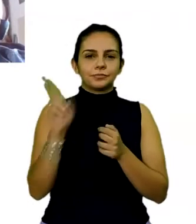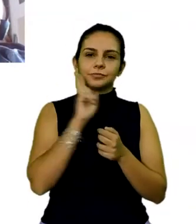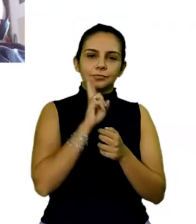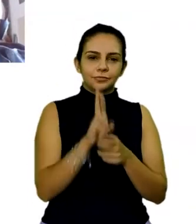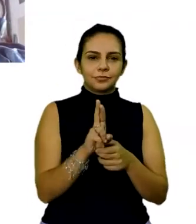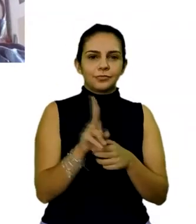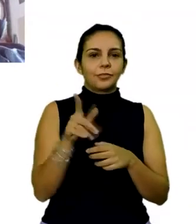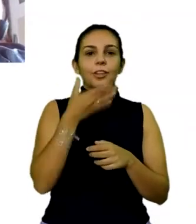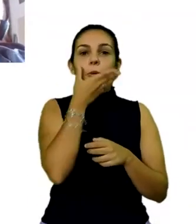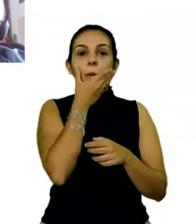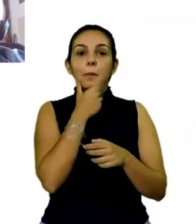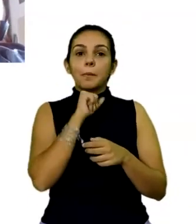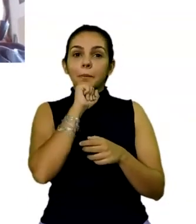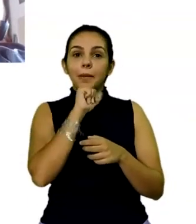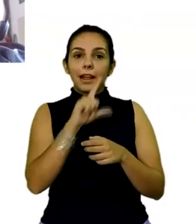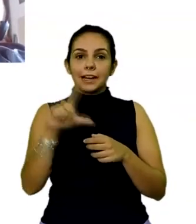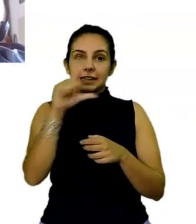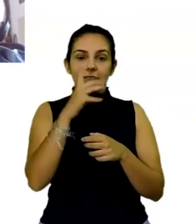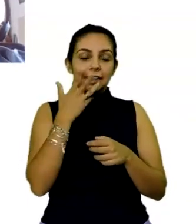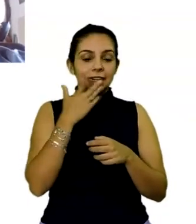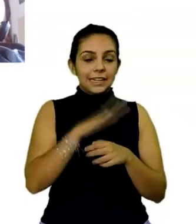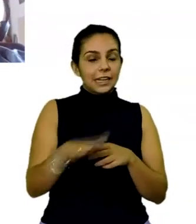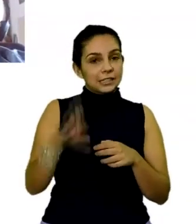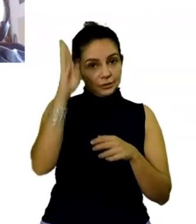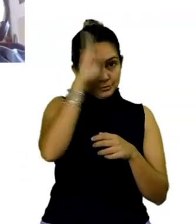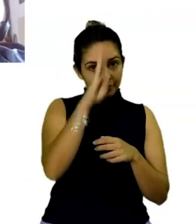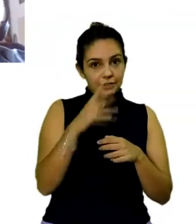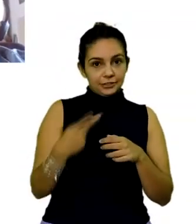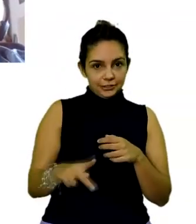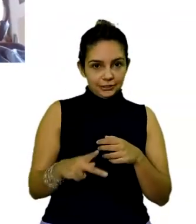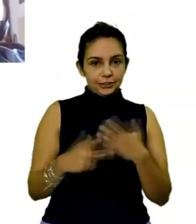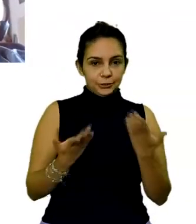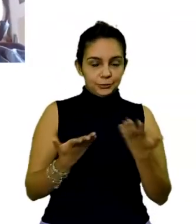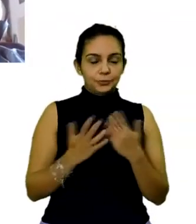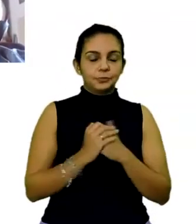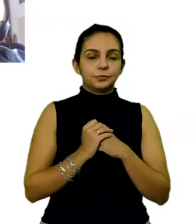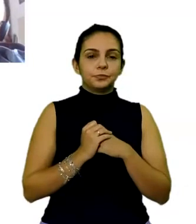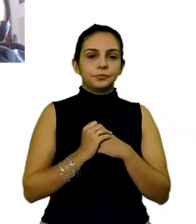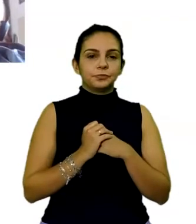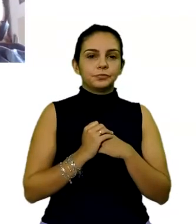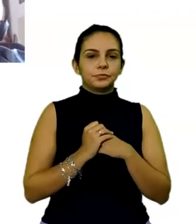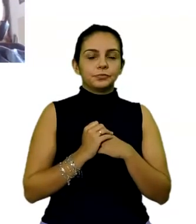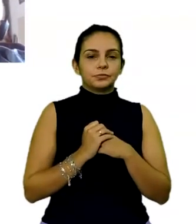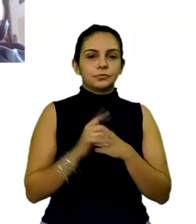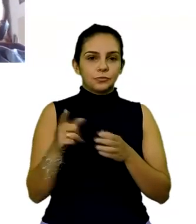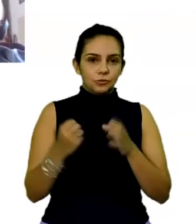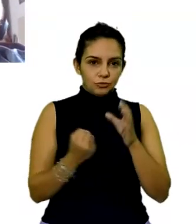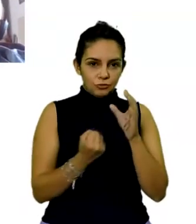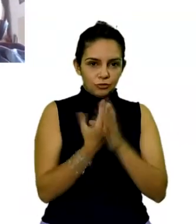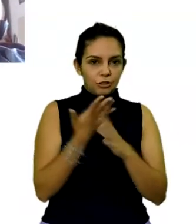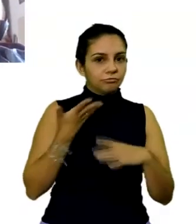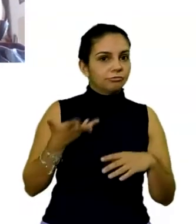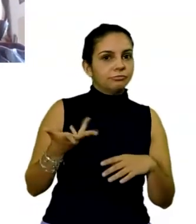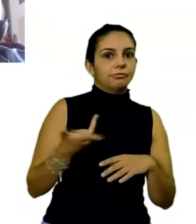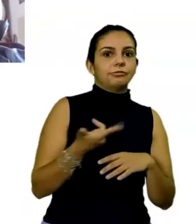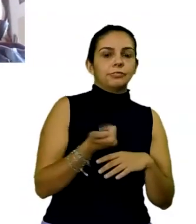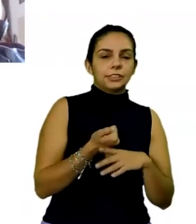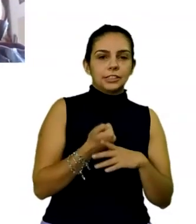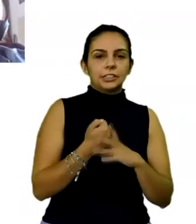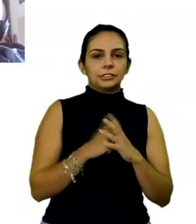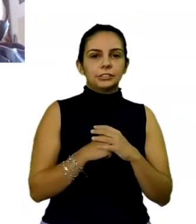Monteiro Lobato é o pai da literatura infantil no Brasil, né? Vamos dizer assim, né? Ele é absolutamente fantástico